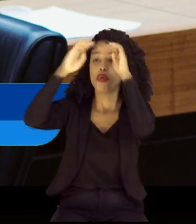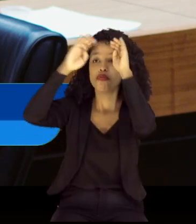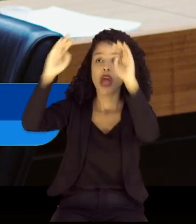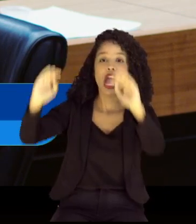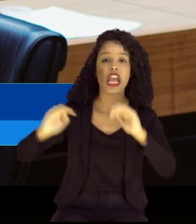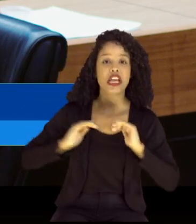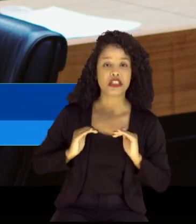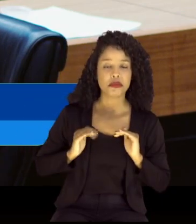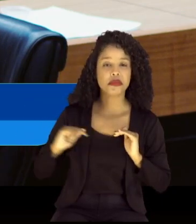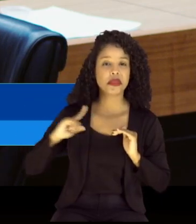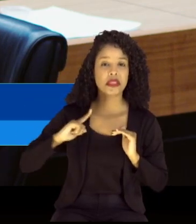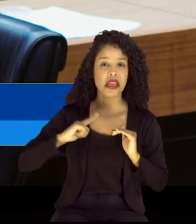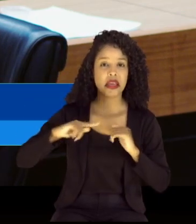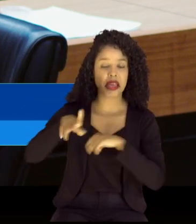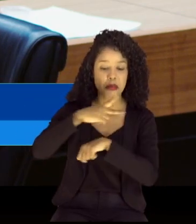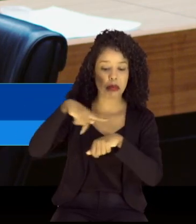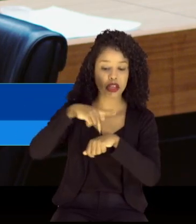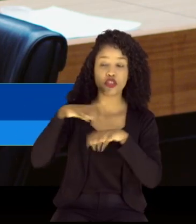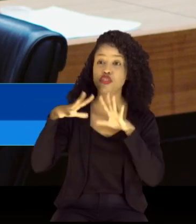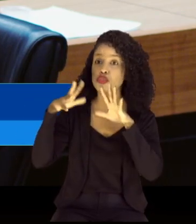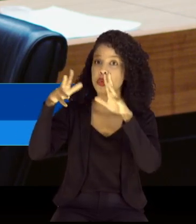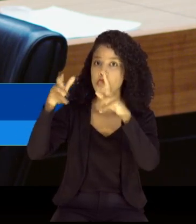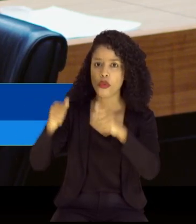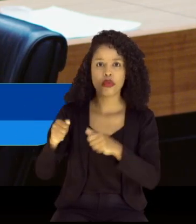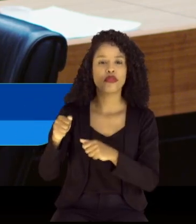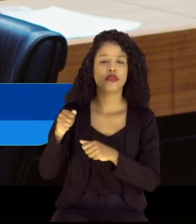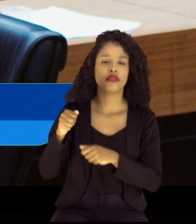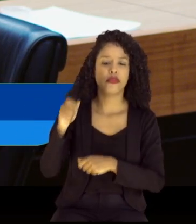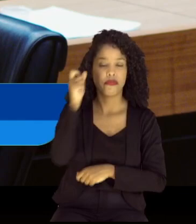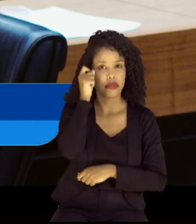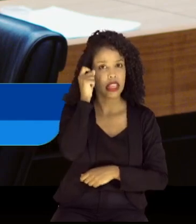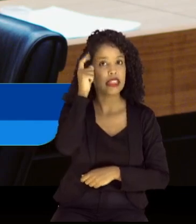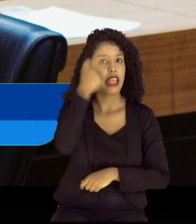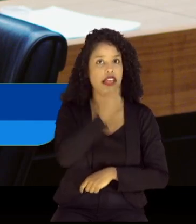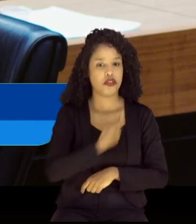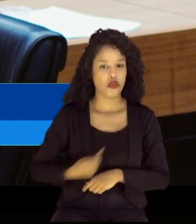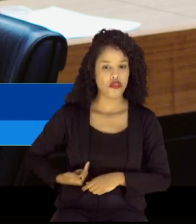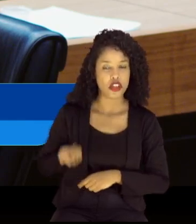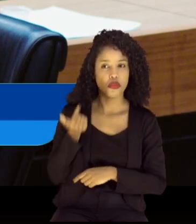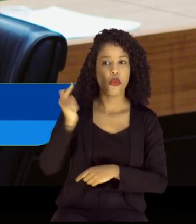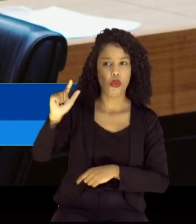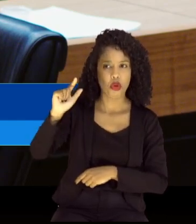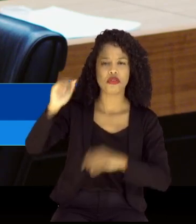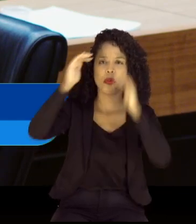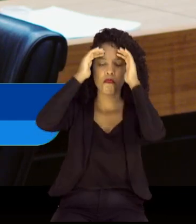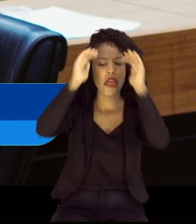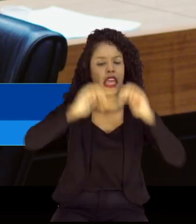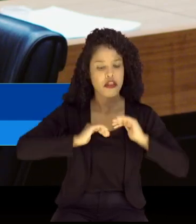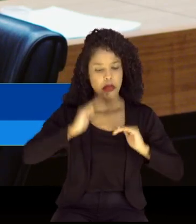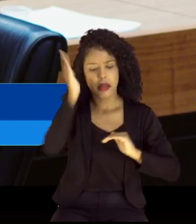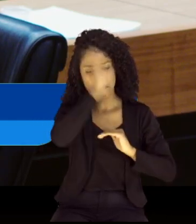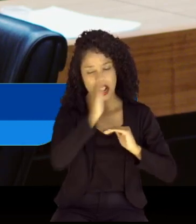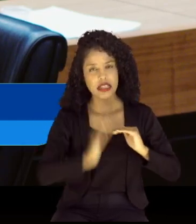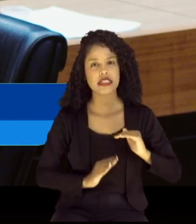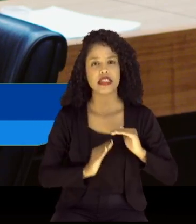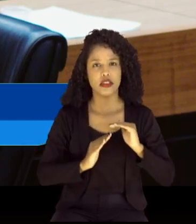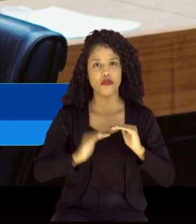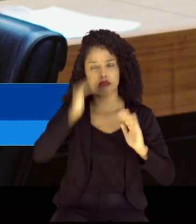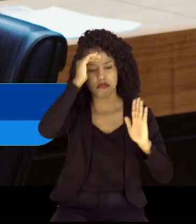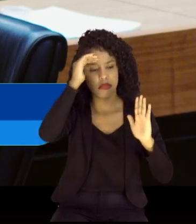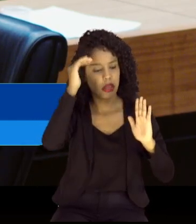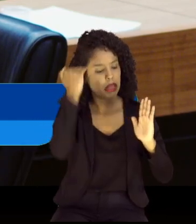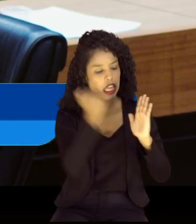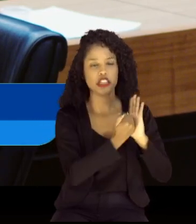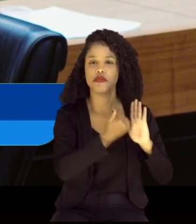inclusive, da matriz ideológica do governo, respeitando o Brasil de novo. E, claro, é um caminho